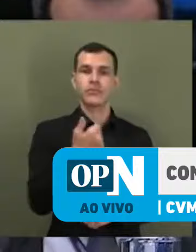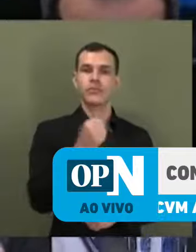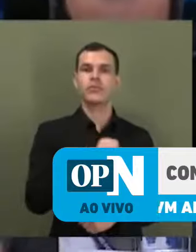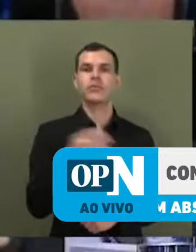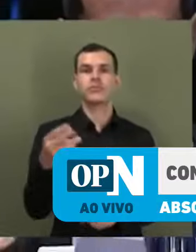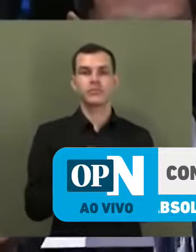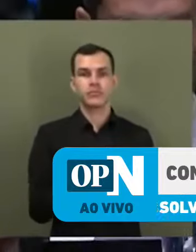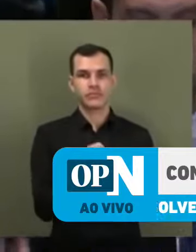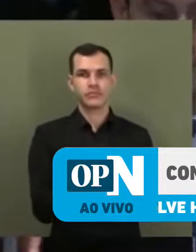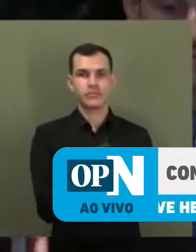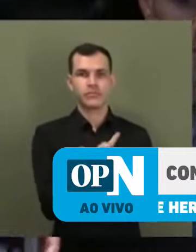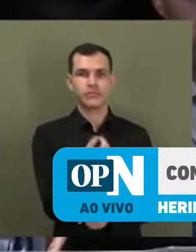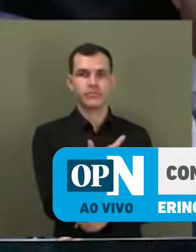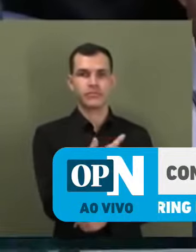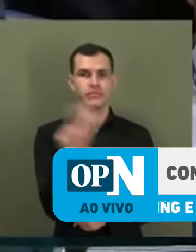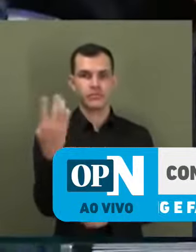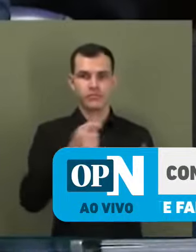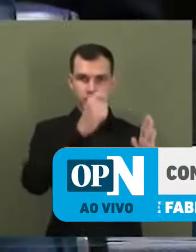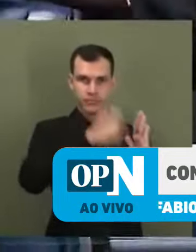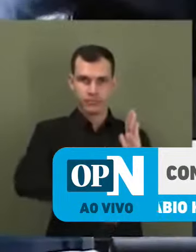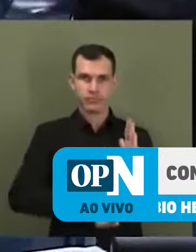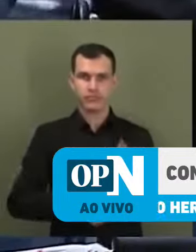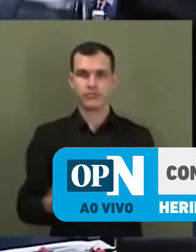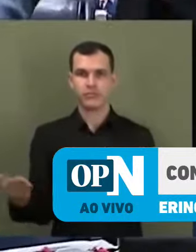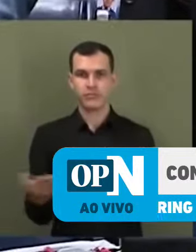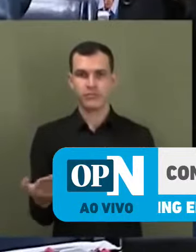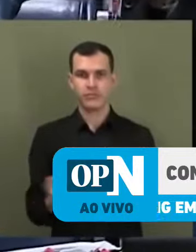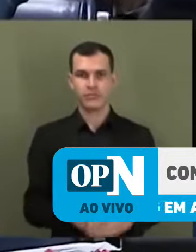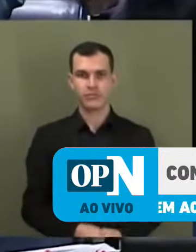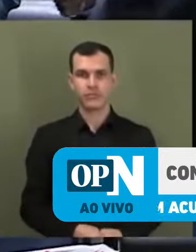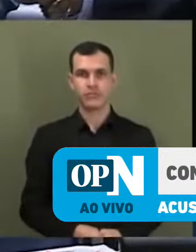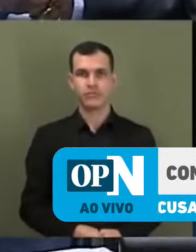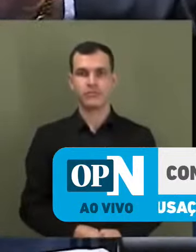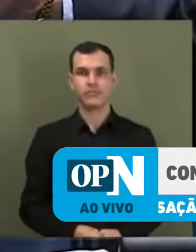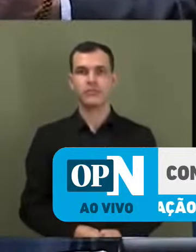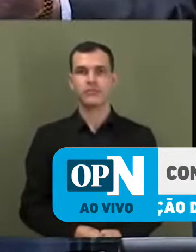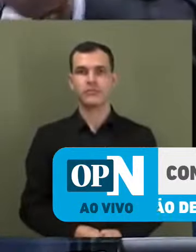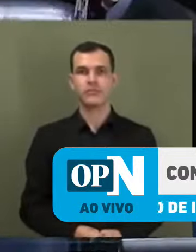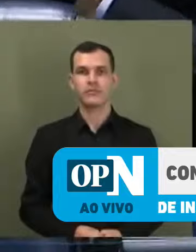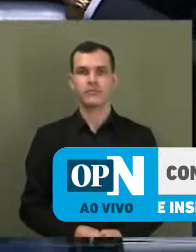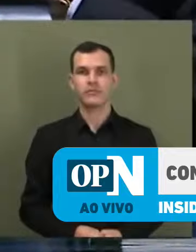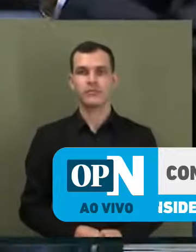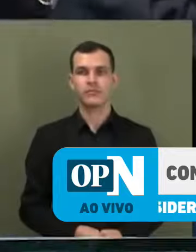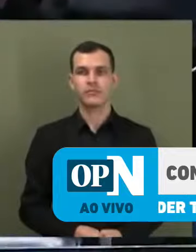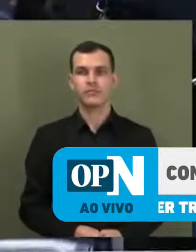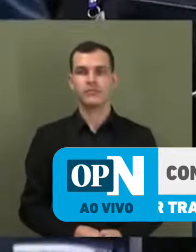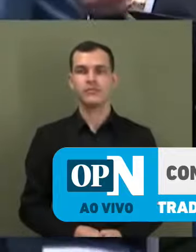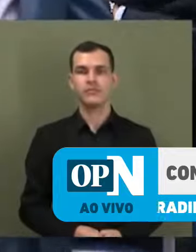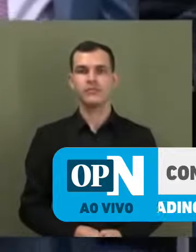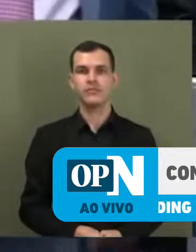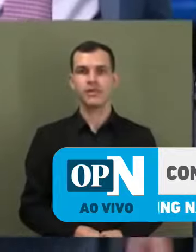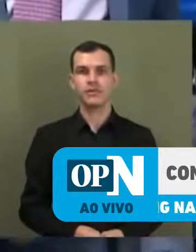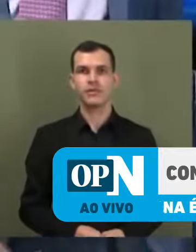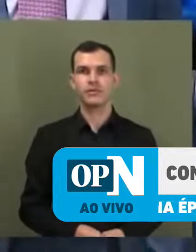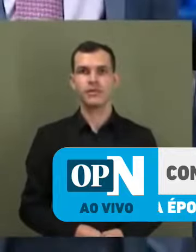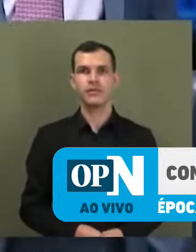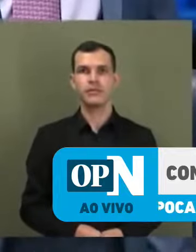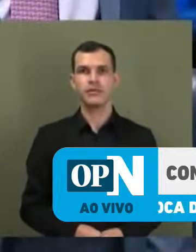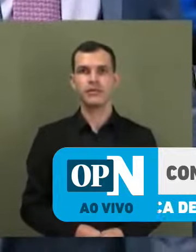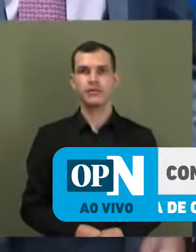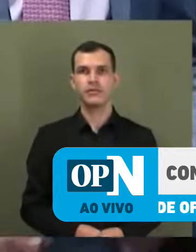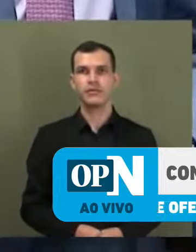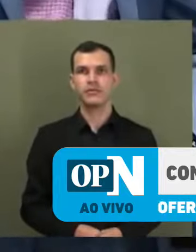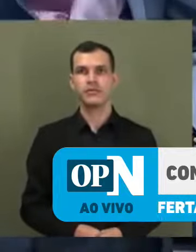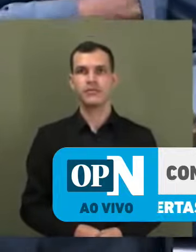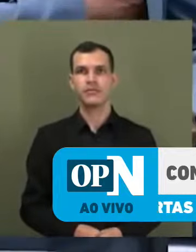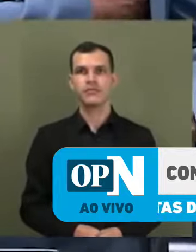para candidaturas negras. Esses recursos angariados aí pelos fundos eleitoral e partidário reduz de 50%